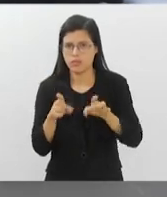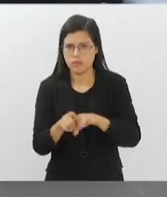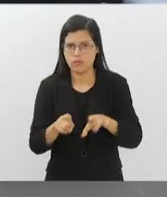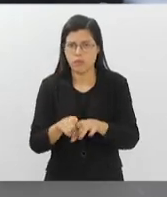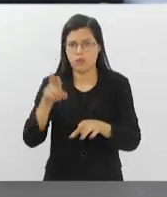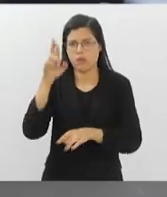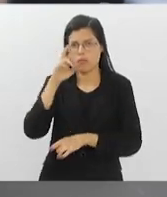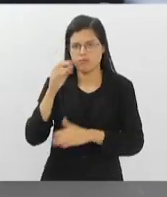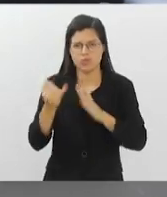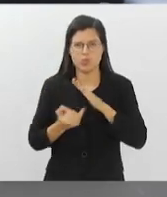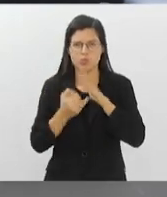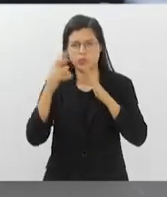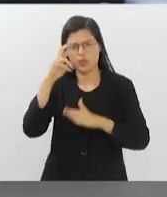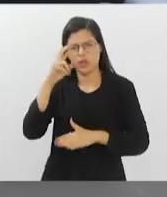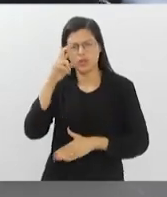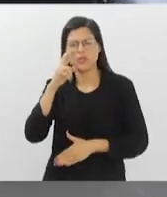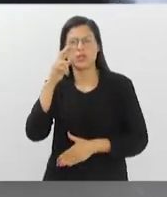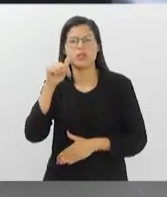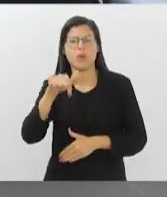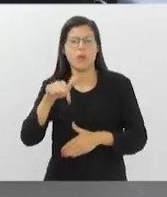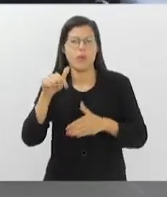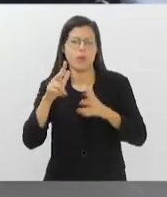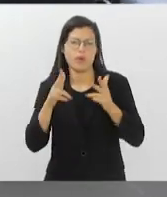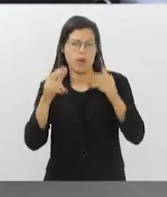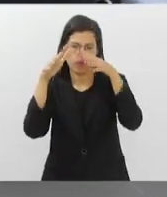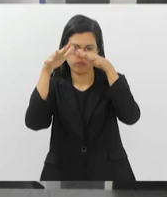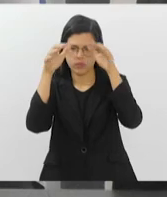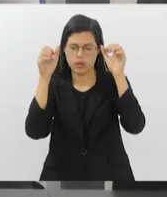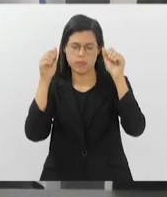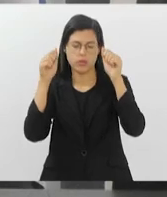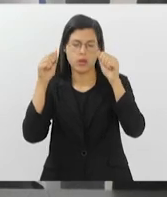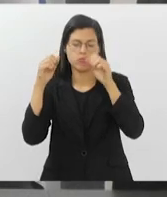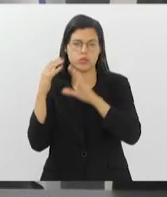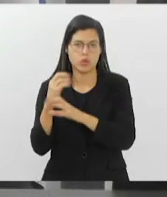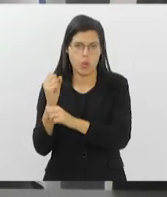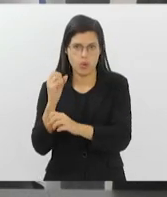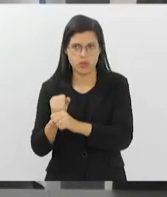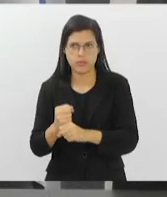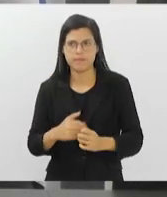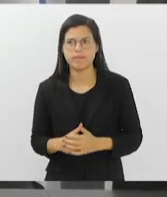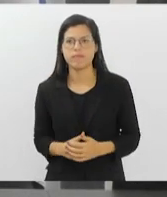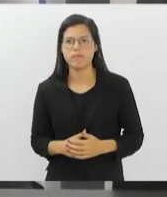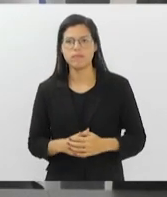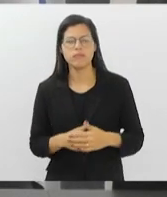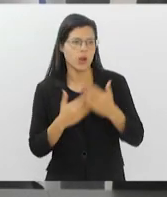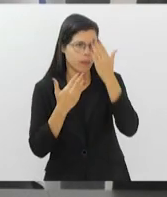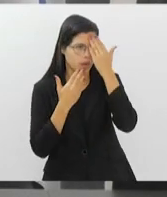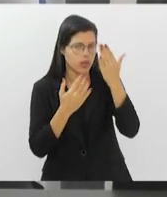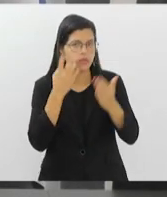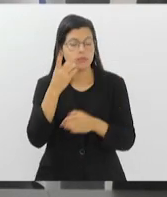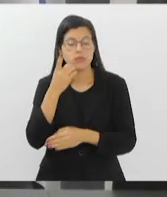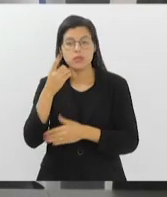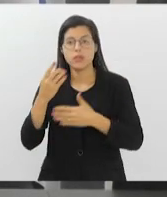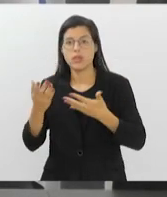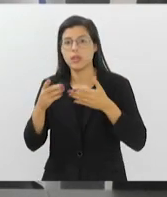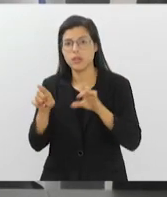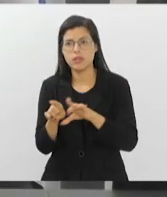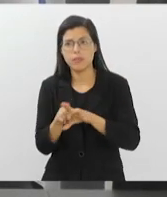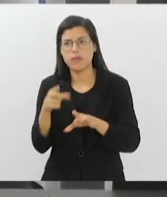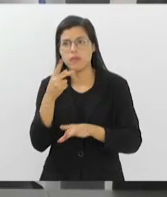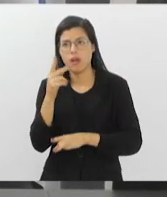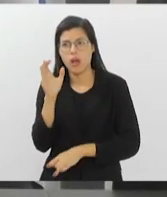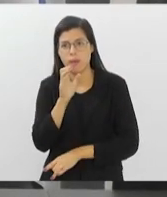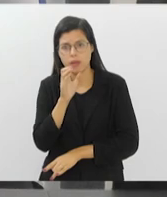tribunais de contas. Então, era só esse o acréscimo que obrigado, eu queria fazer. Obrigado, deputada Célia. Eu queria também manifestar rapidamente, porque considero que seja oportuno, e a